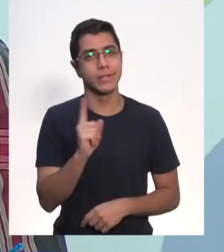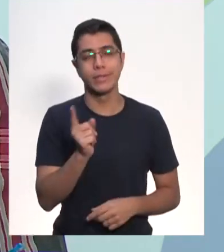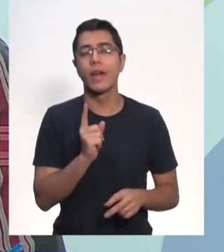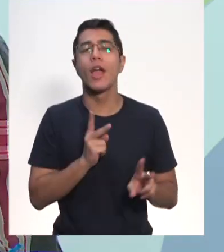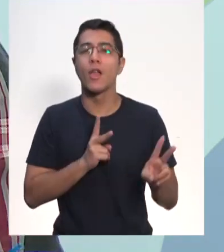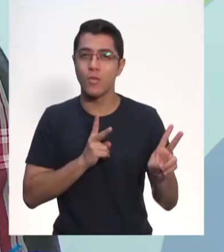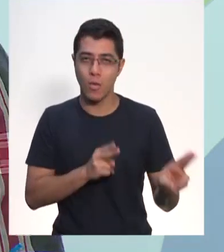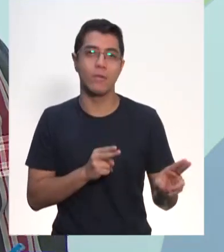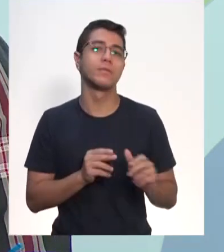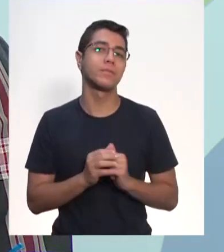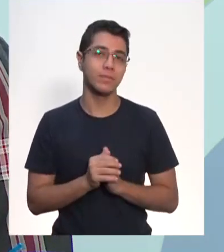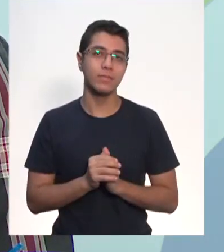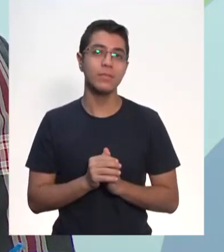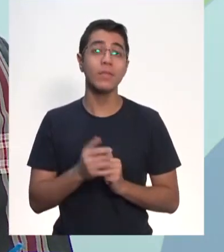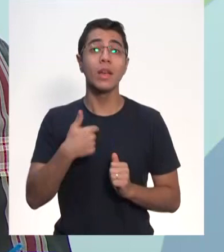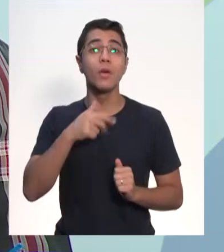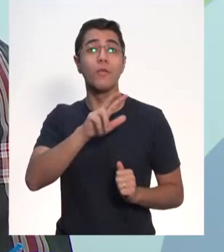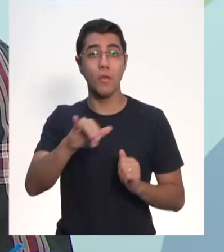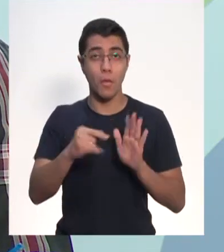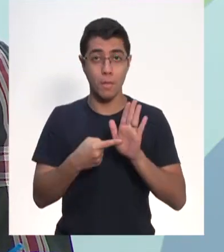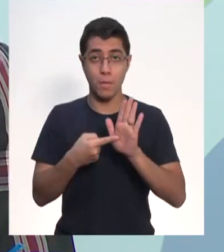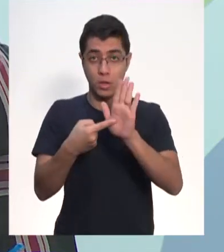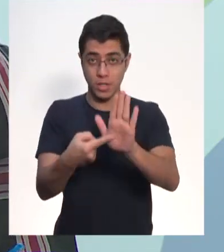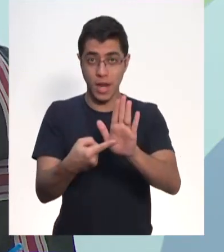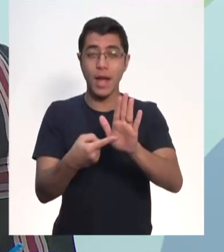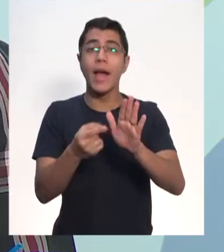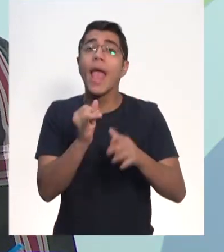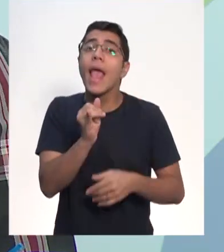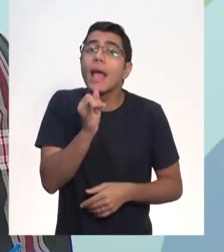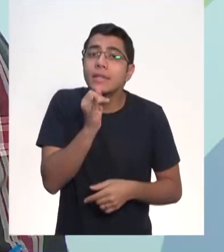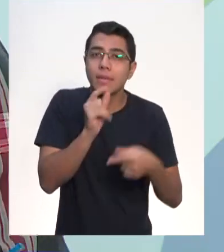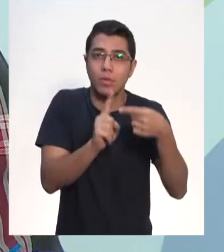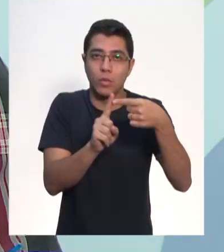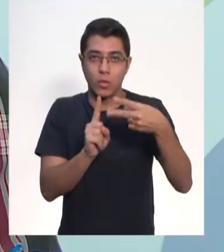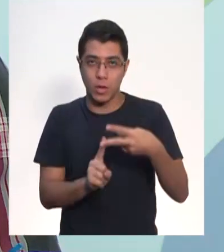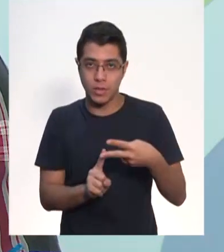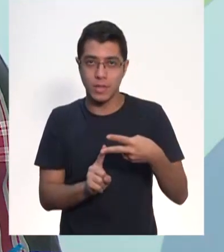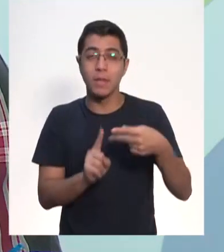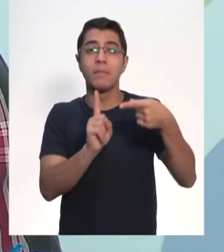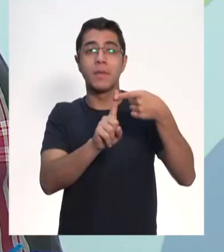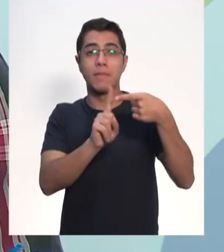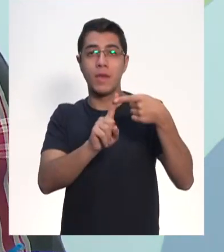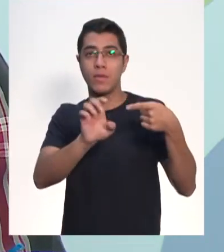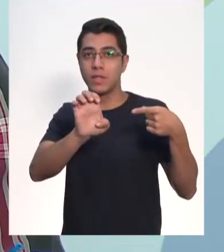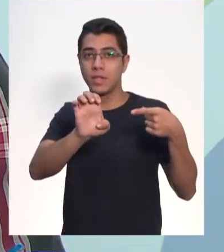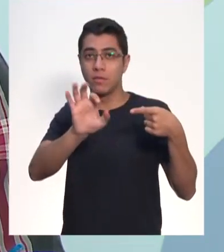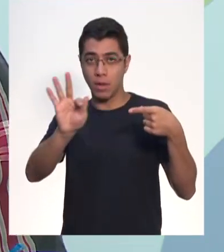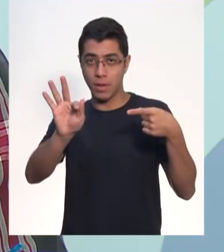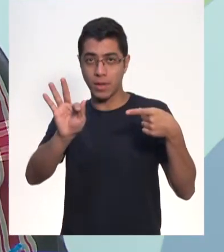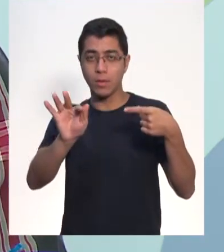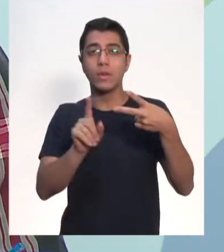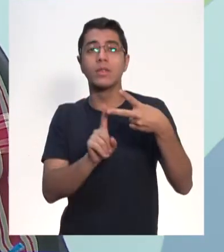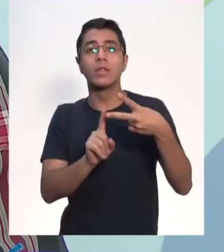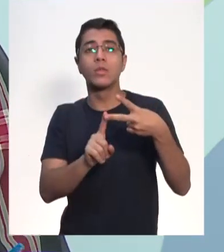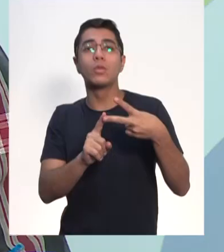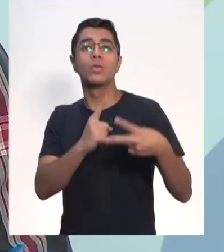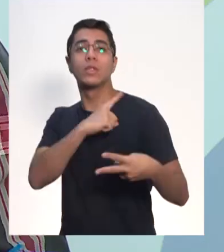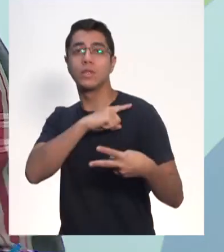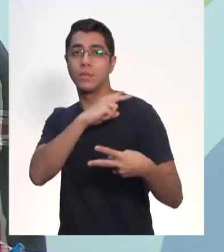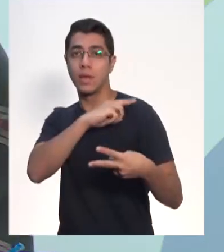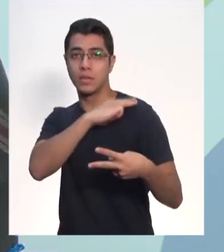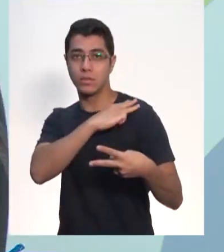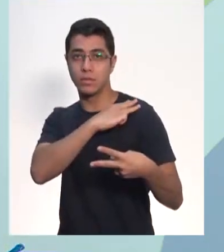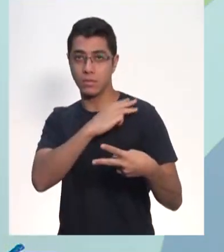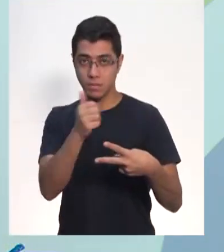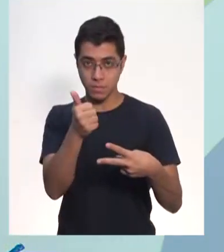com dois exemplos, um do ensino fundamental e outro do ensino médio, né.